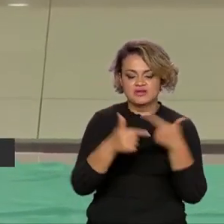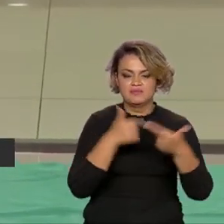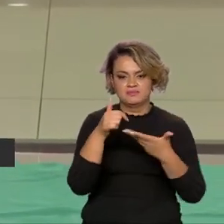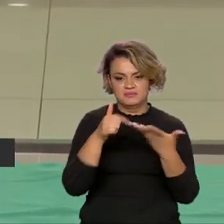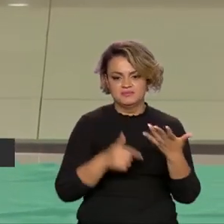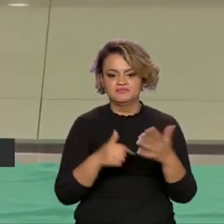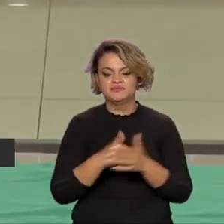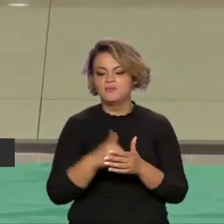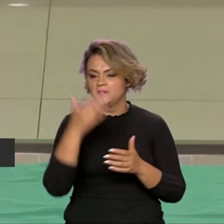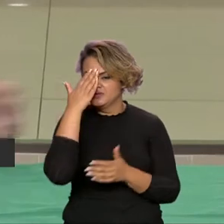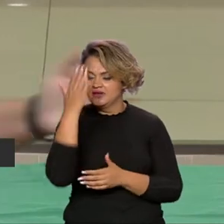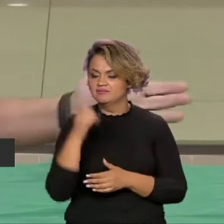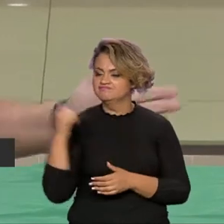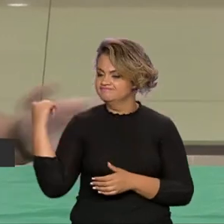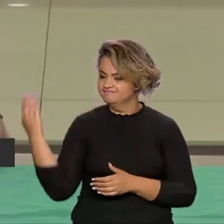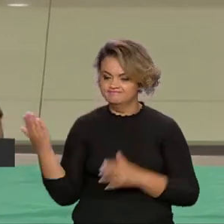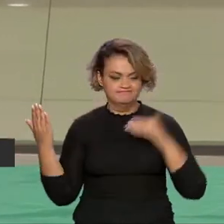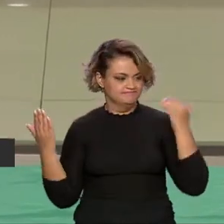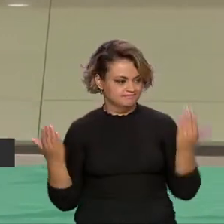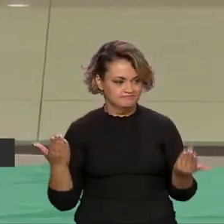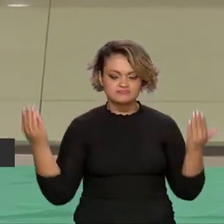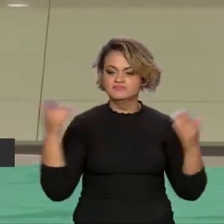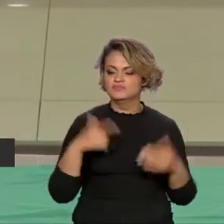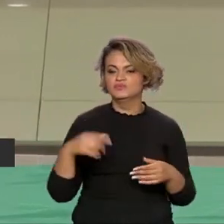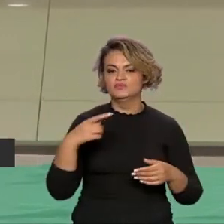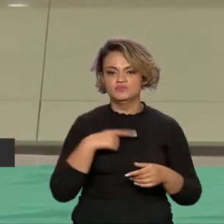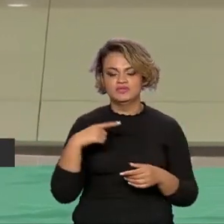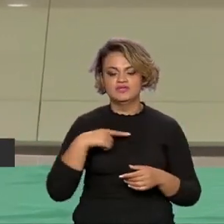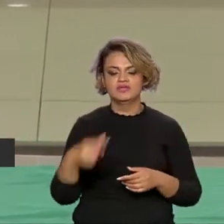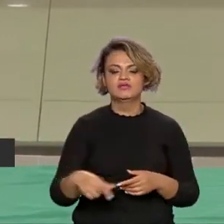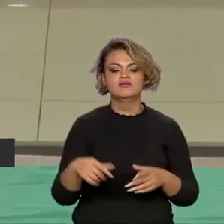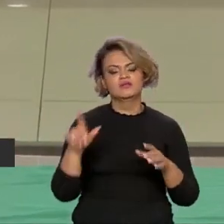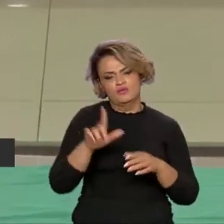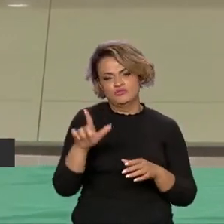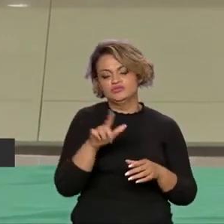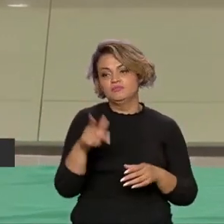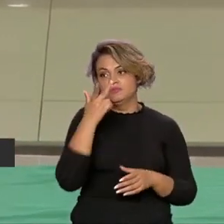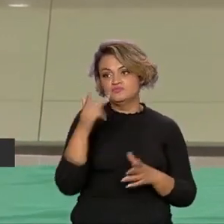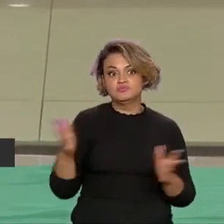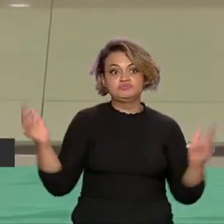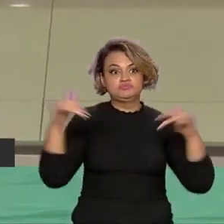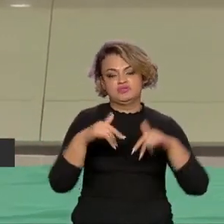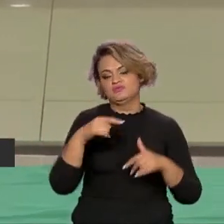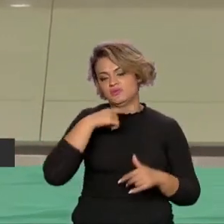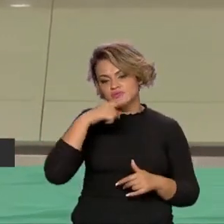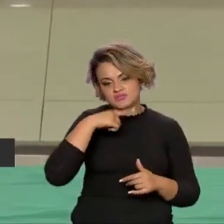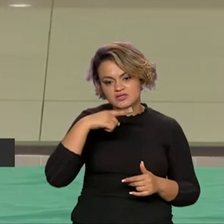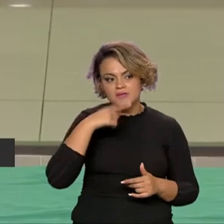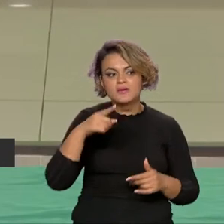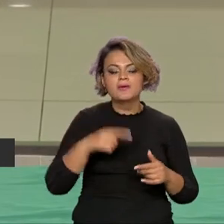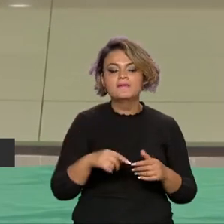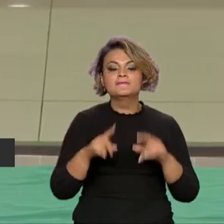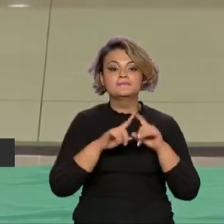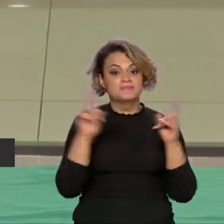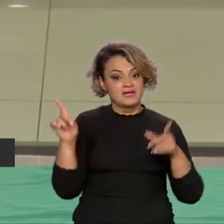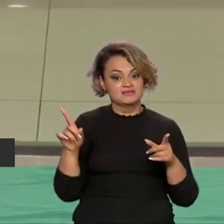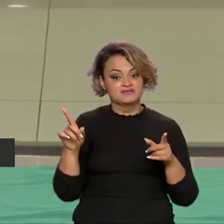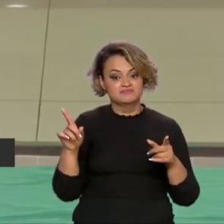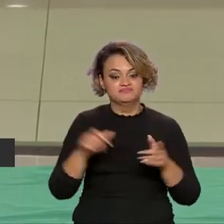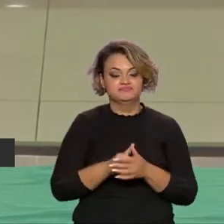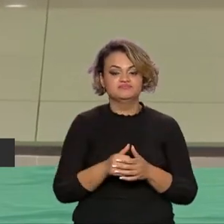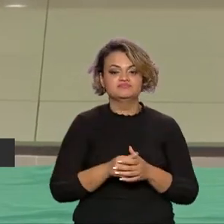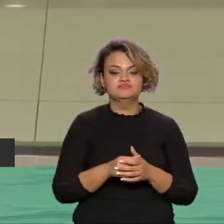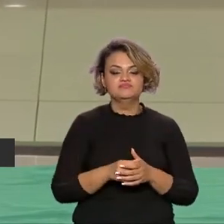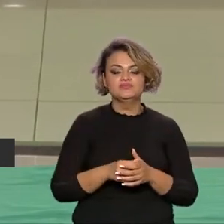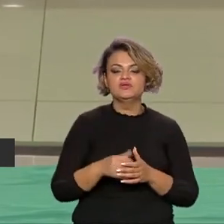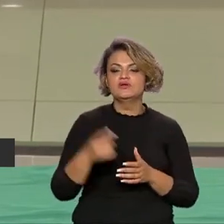atividades. Então, eu agradeço a presença de todos. É lógico que nem todos puderam estar aqui presentes conosco, mas